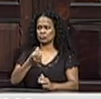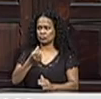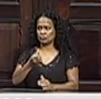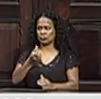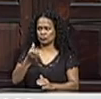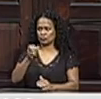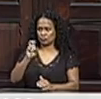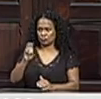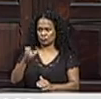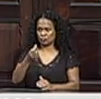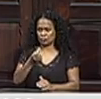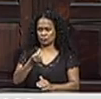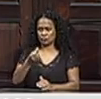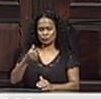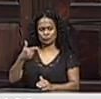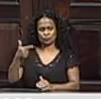72.